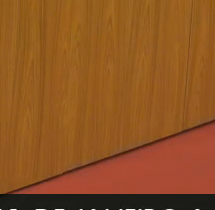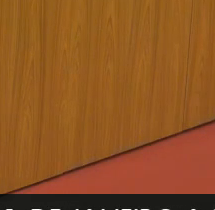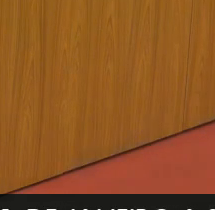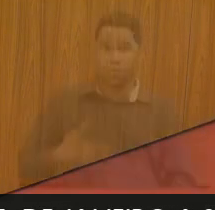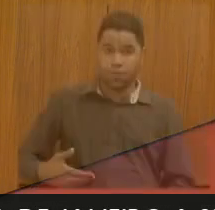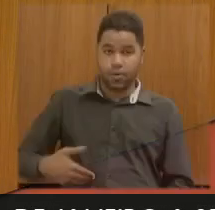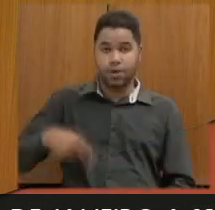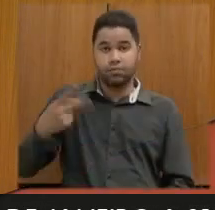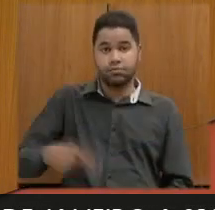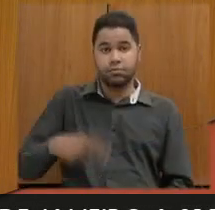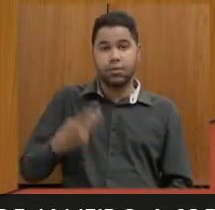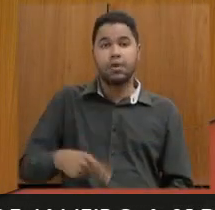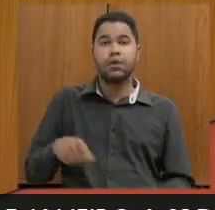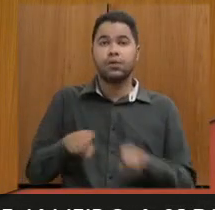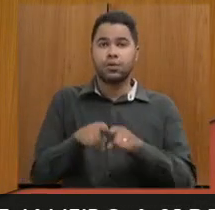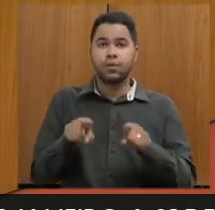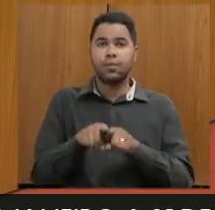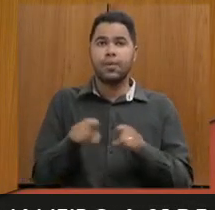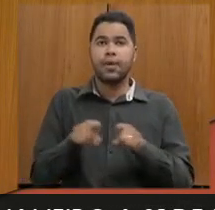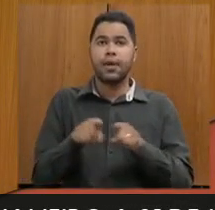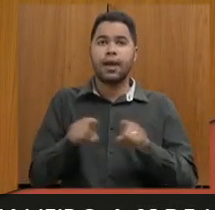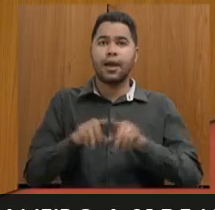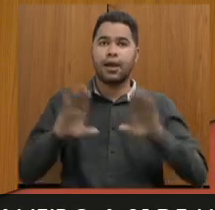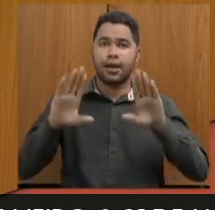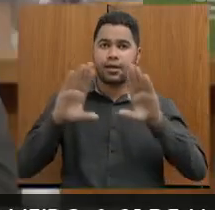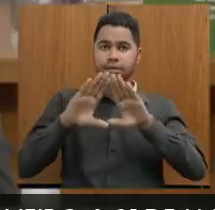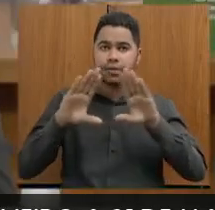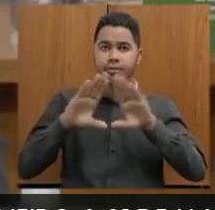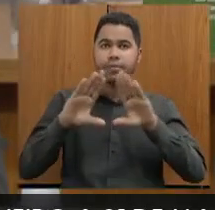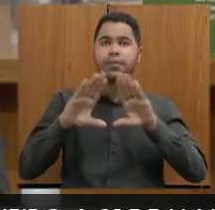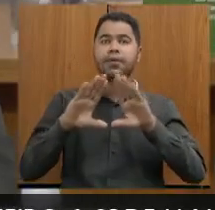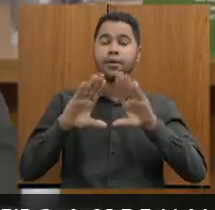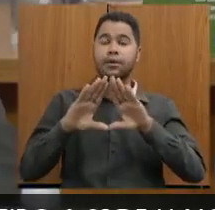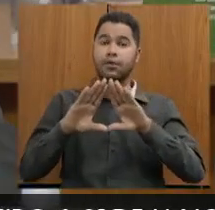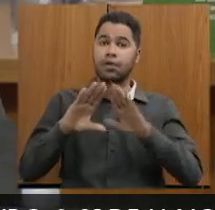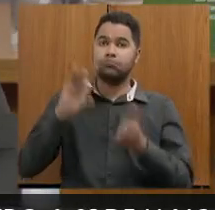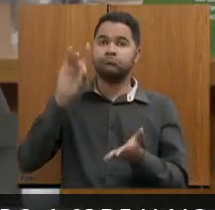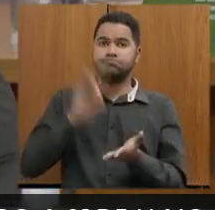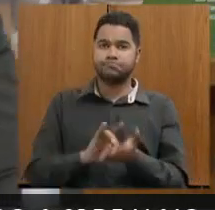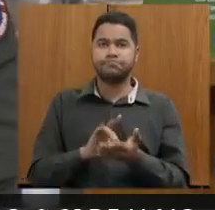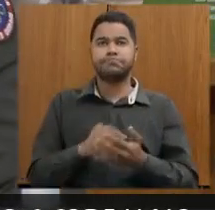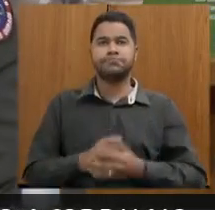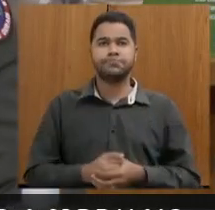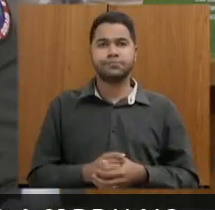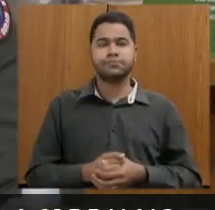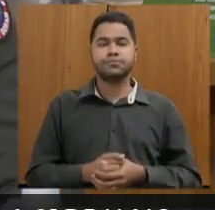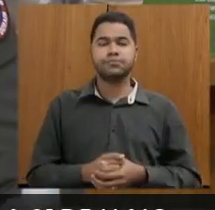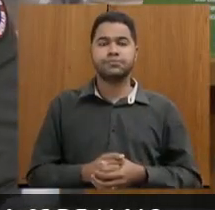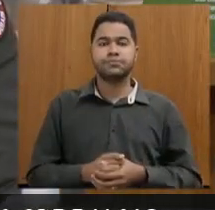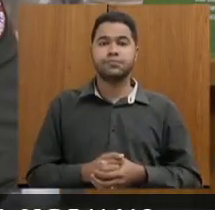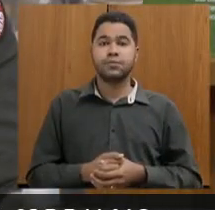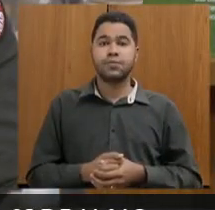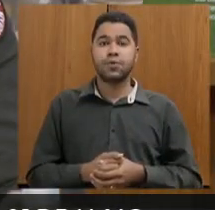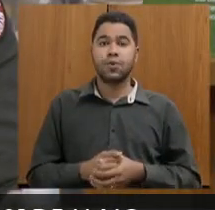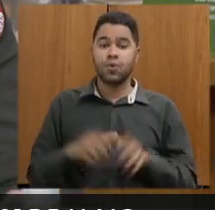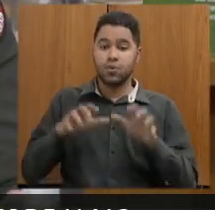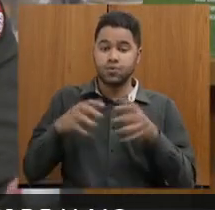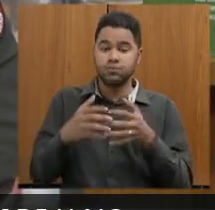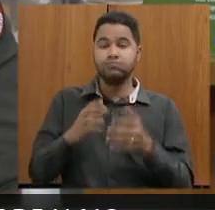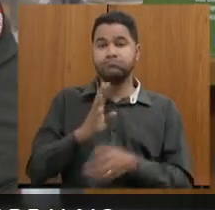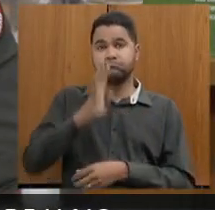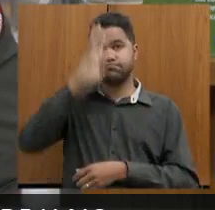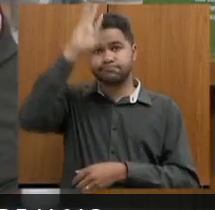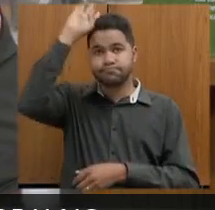governo do estado e junto à Assembleia Legislativa algo que é uma constatação Corpo de Bombeiros com a sua